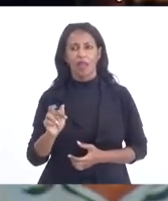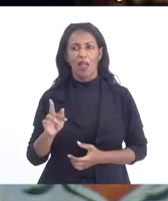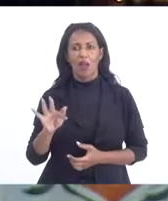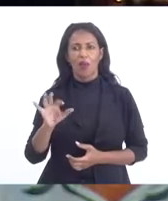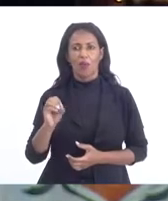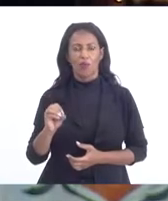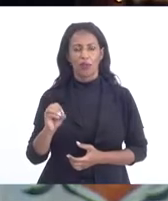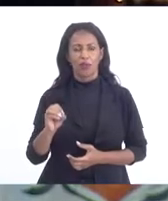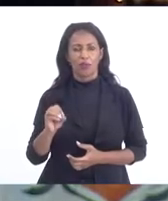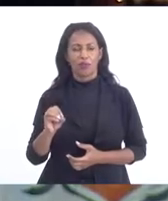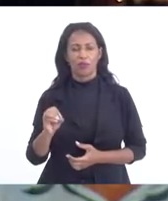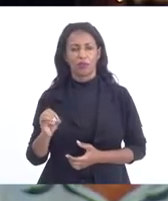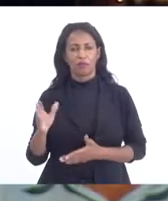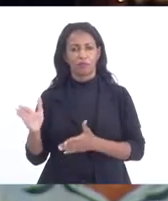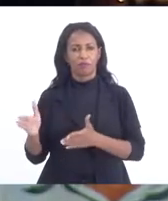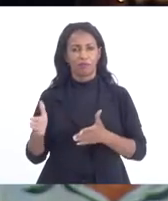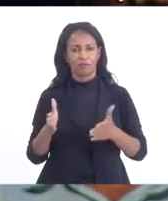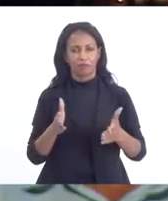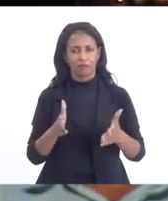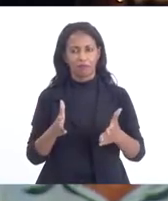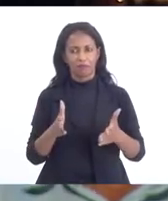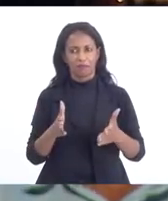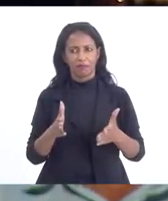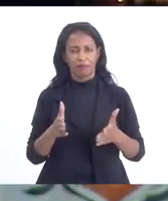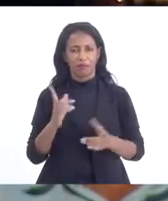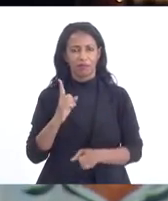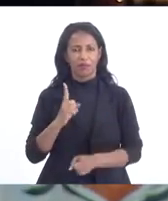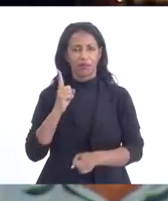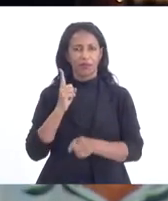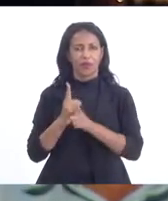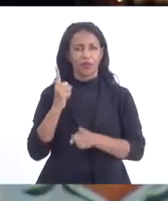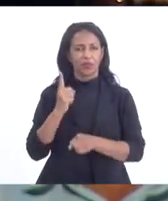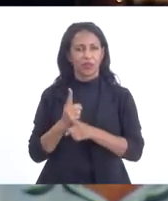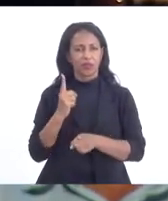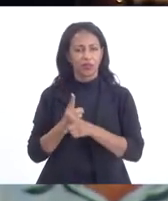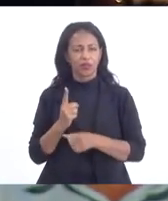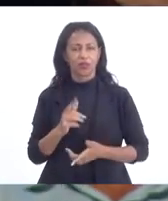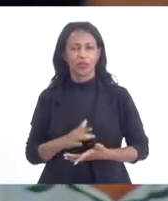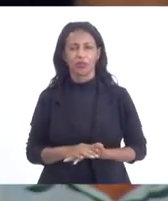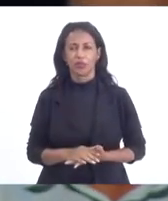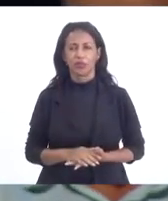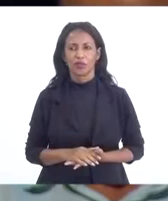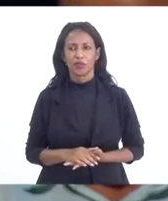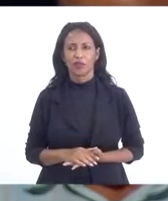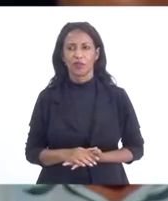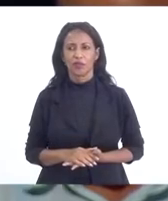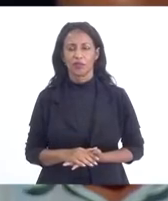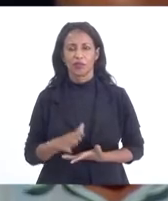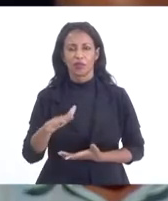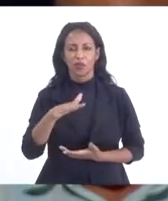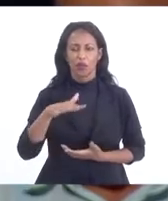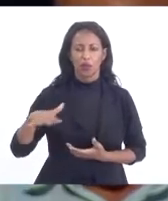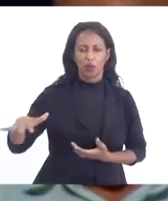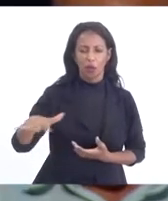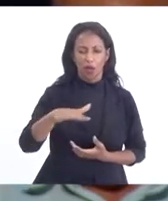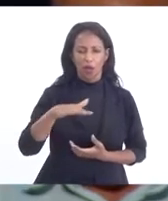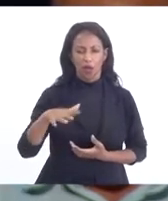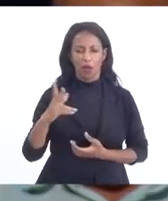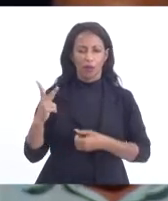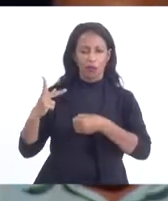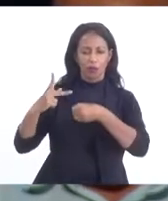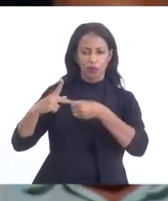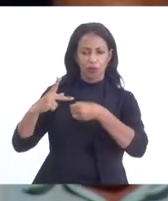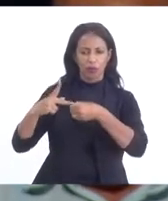Campilo, com a sonda 41, descobriu Carmópolis em Sergipe e foi o campo de petróleo. A minha